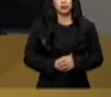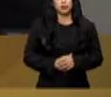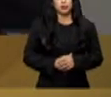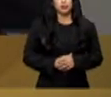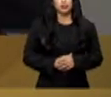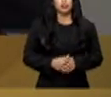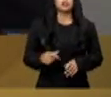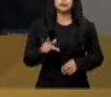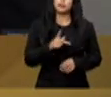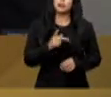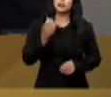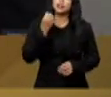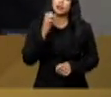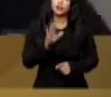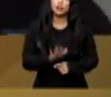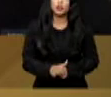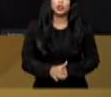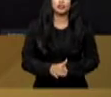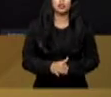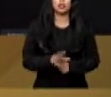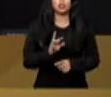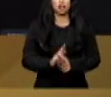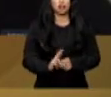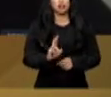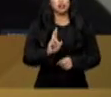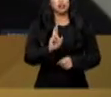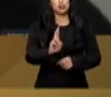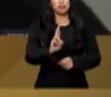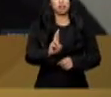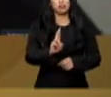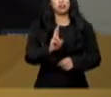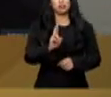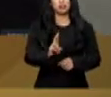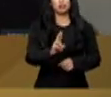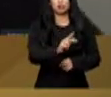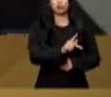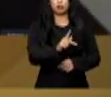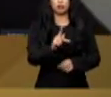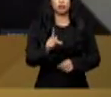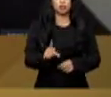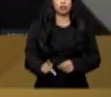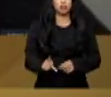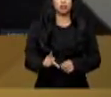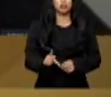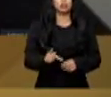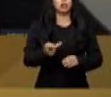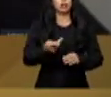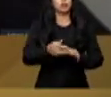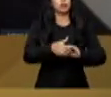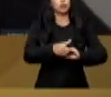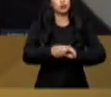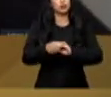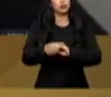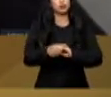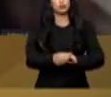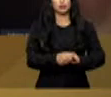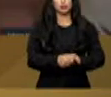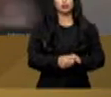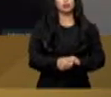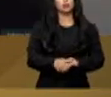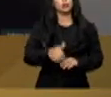boa tarde. Em nome de vossa excelência, cumprimento todos os presentes, inclusive as nossas prezadas